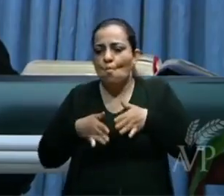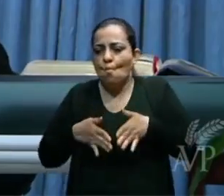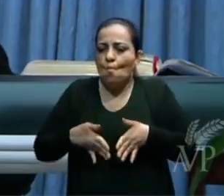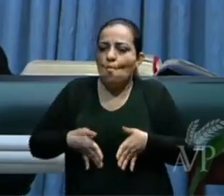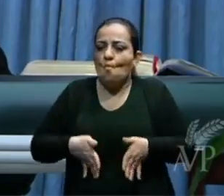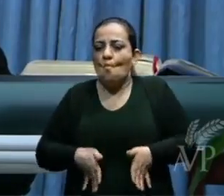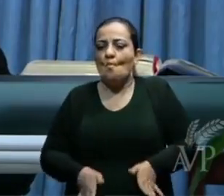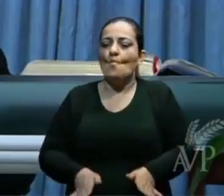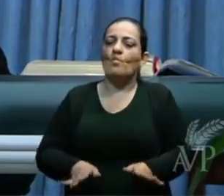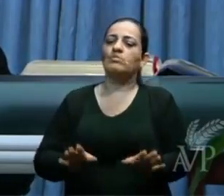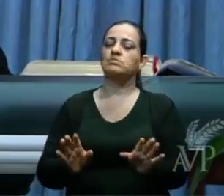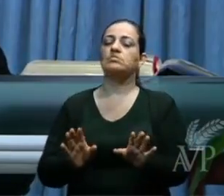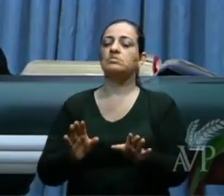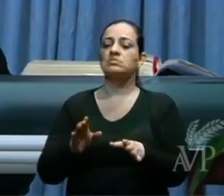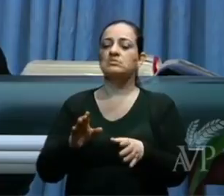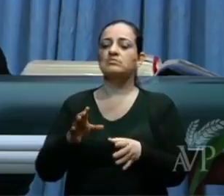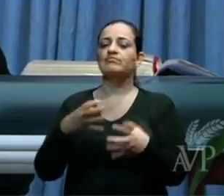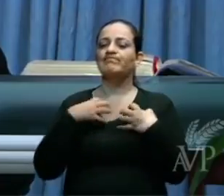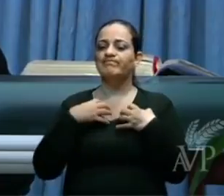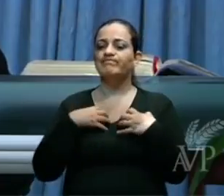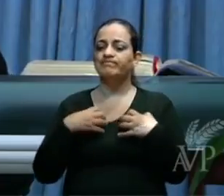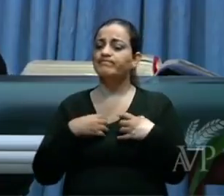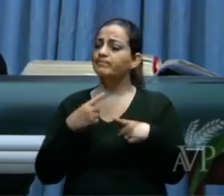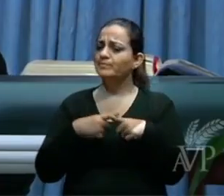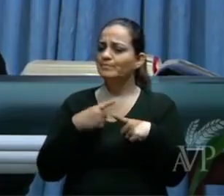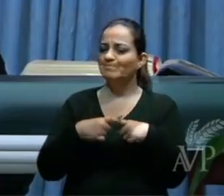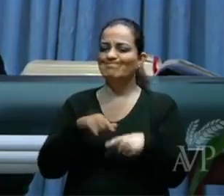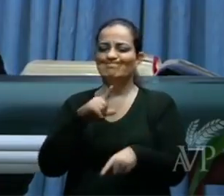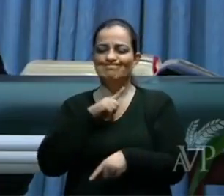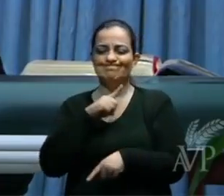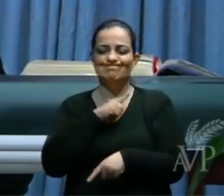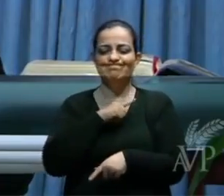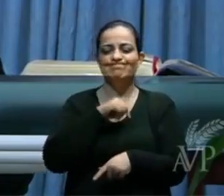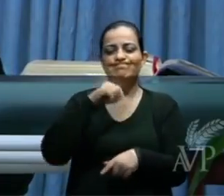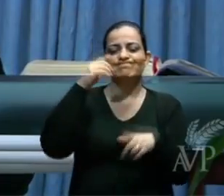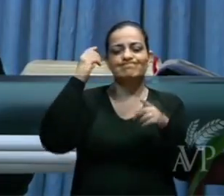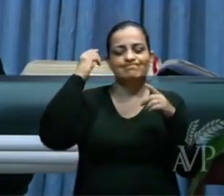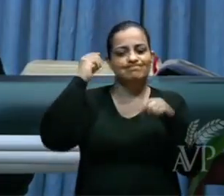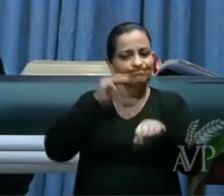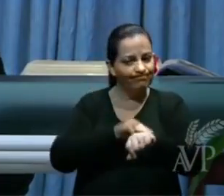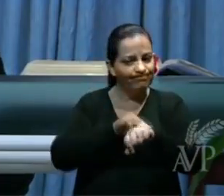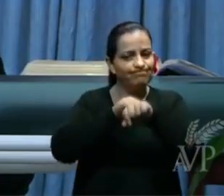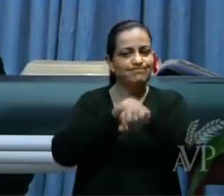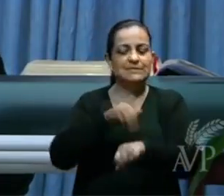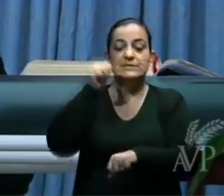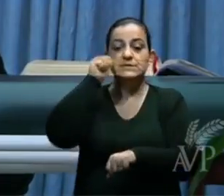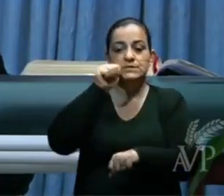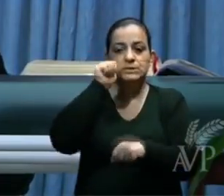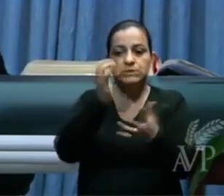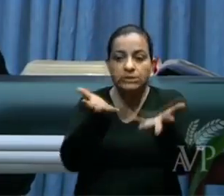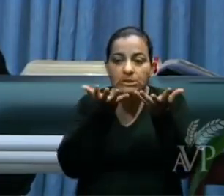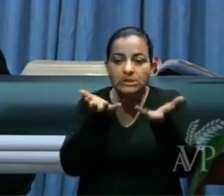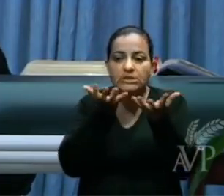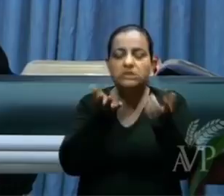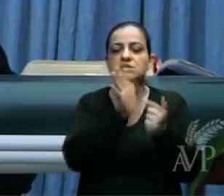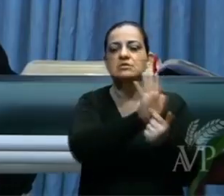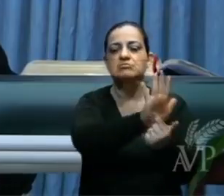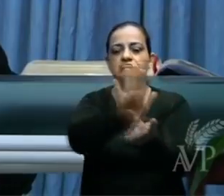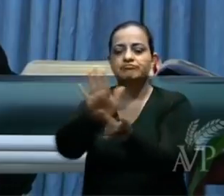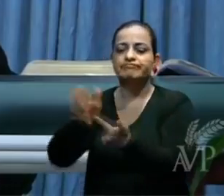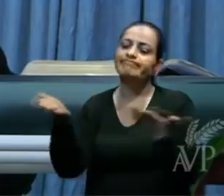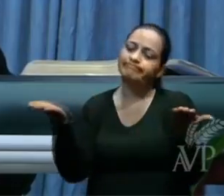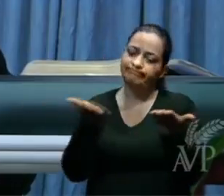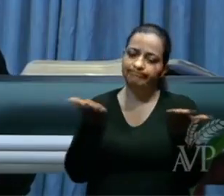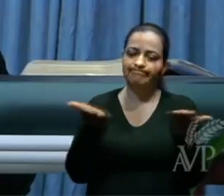corpo porque se há um tempo em que as mulheres querem se mostrar nesse